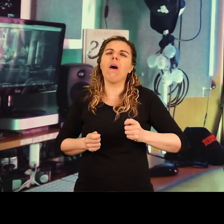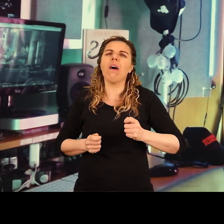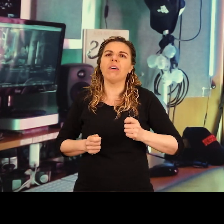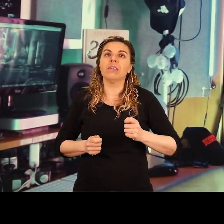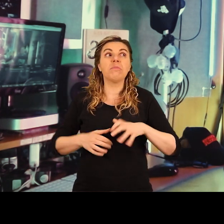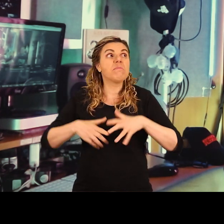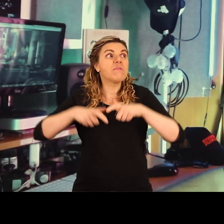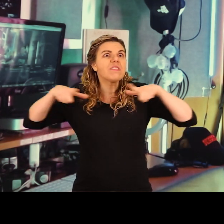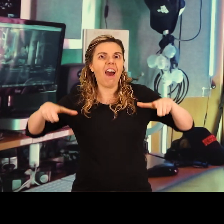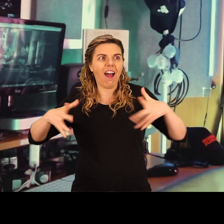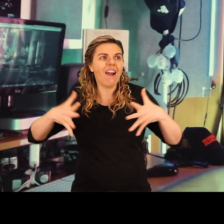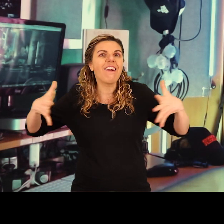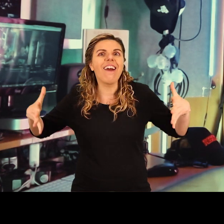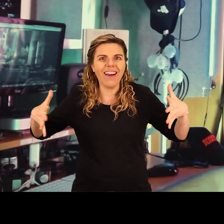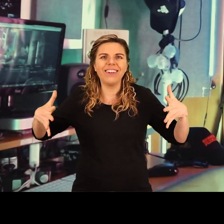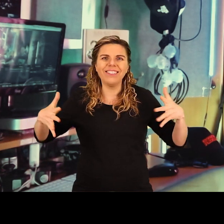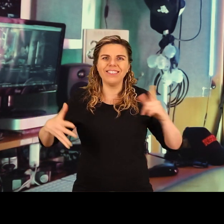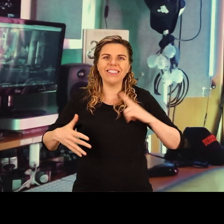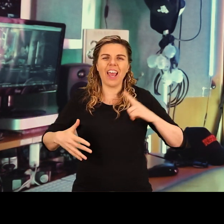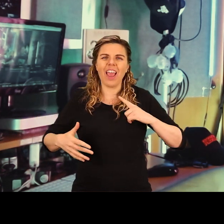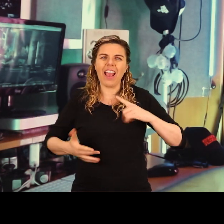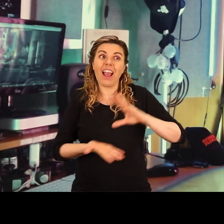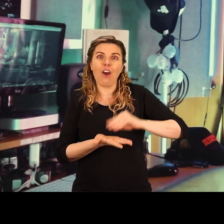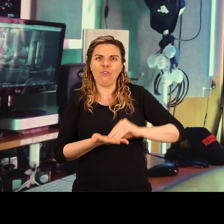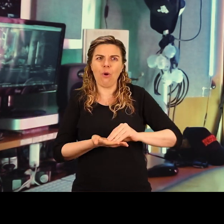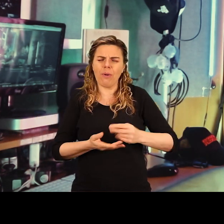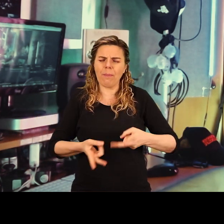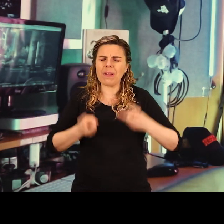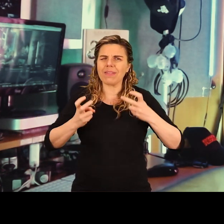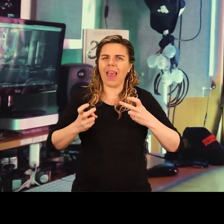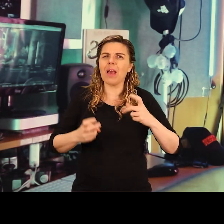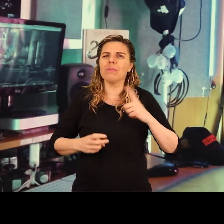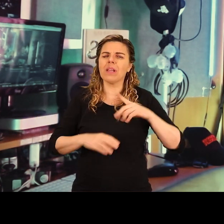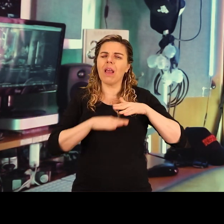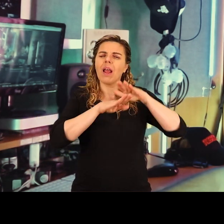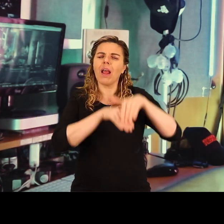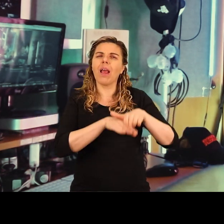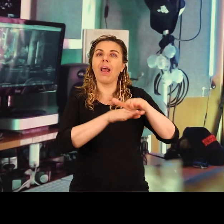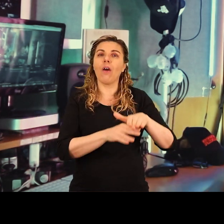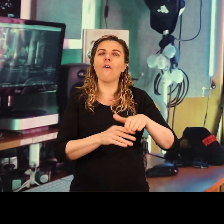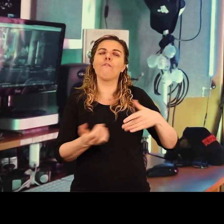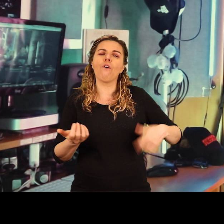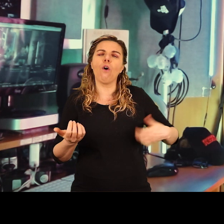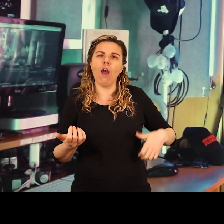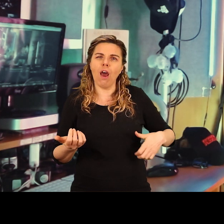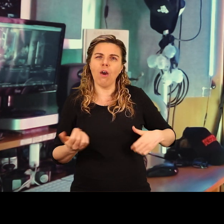a sala grande lá, que a gente tem uma sala bem grande de gravação na Antifuja. Lou. E dá pra perceber que tem um riff muito claro de violão, que é esse.